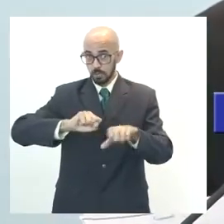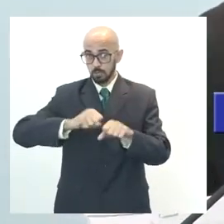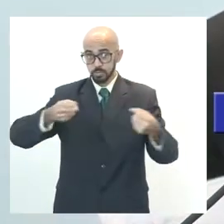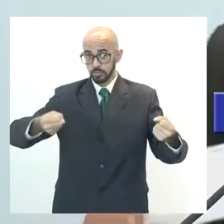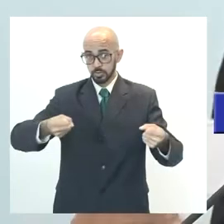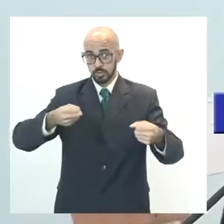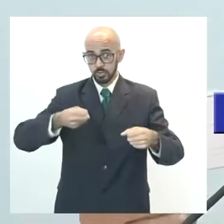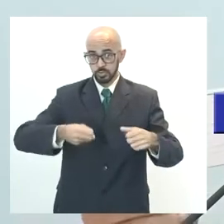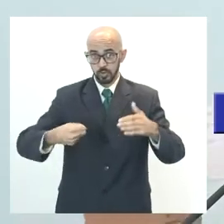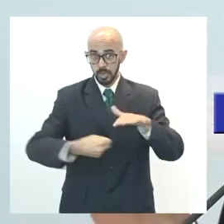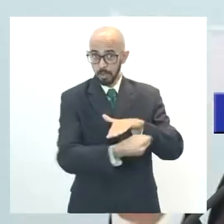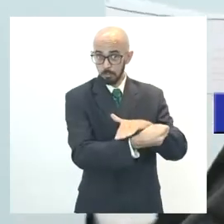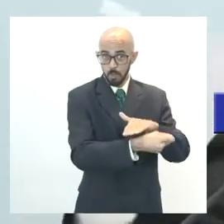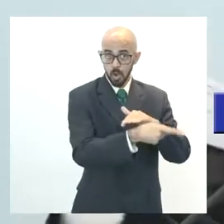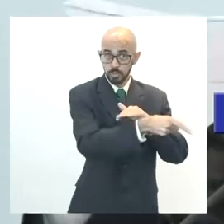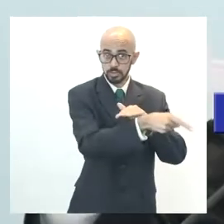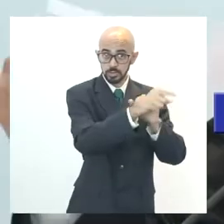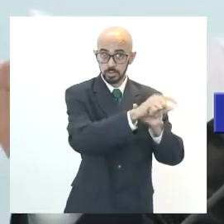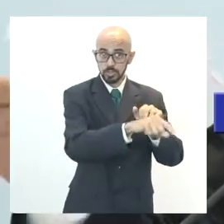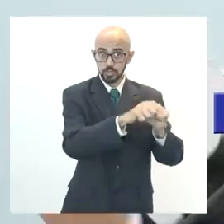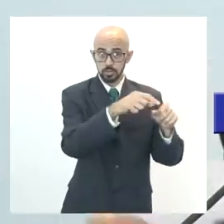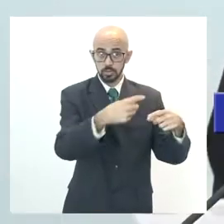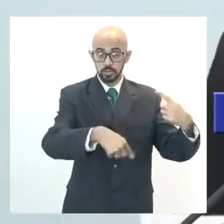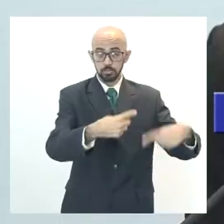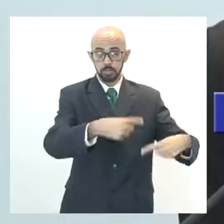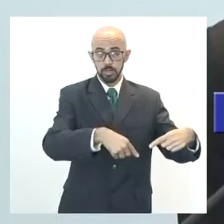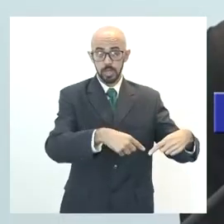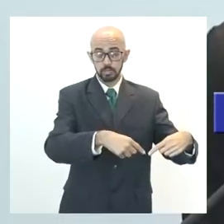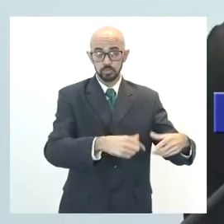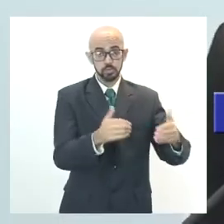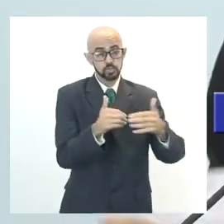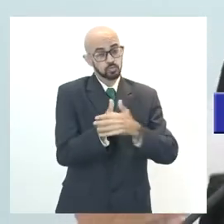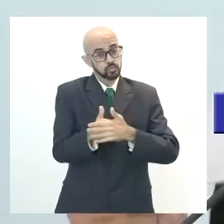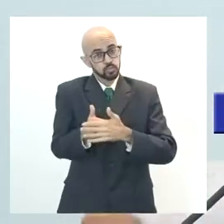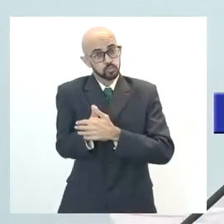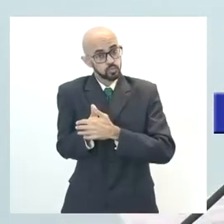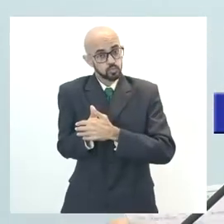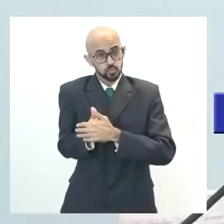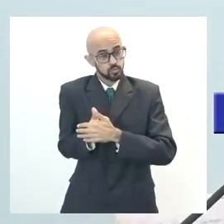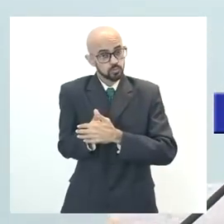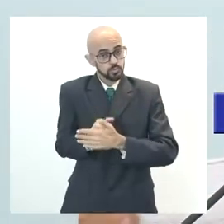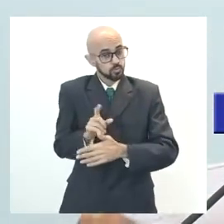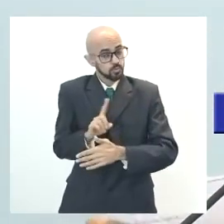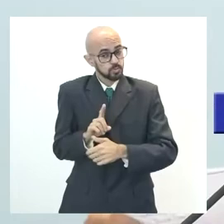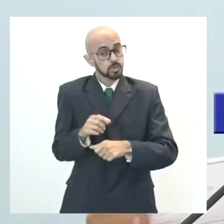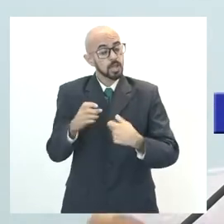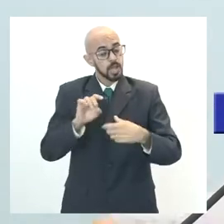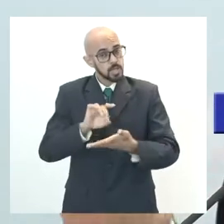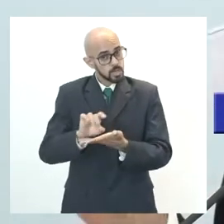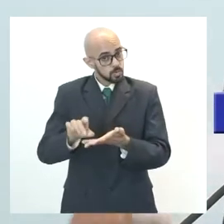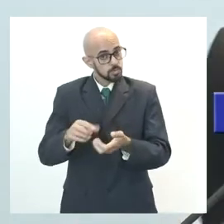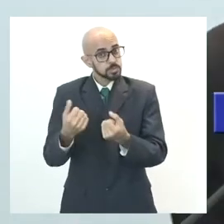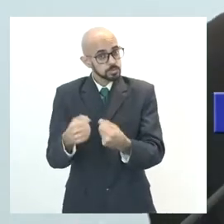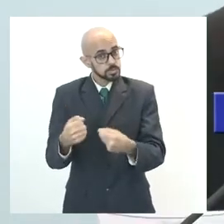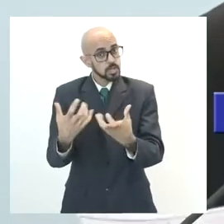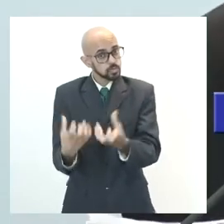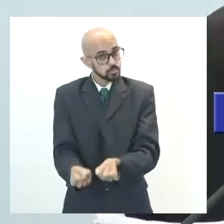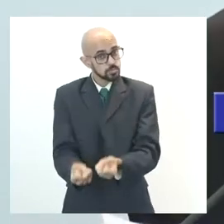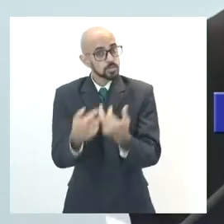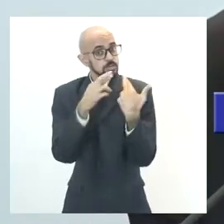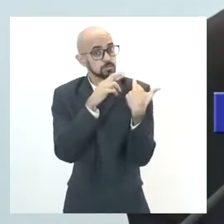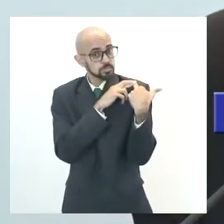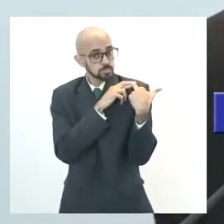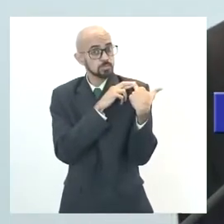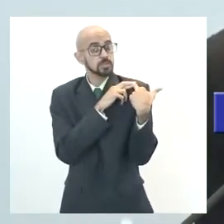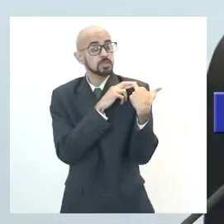mandato seja também um Anonimato a cada um tem que responder pela posição que